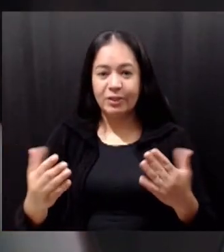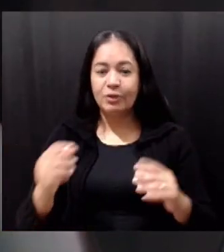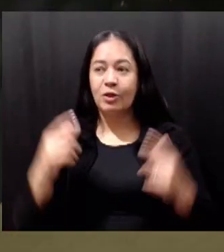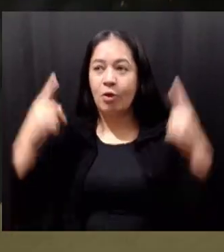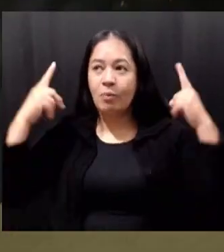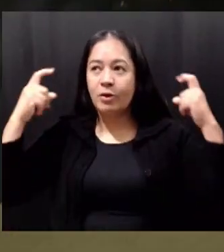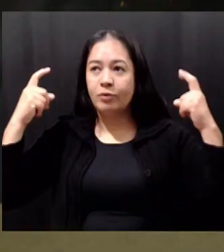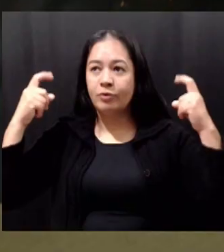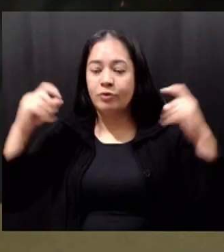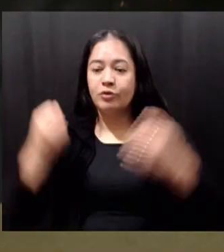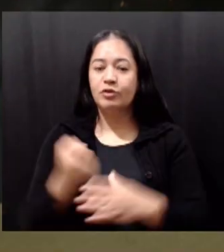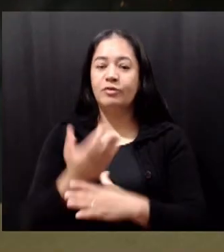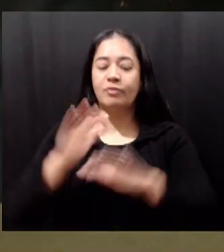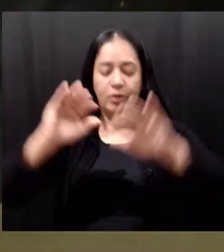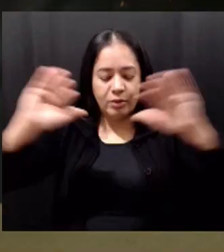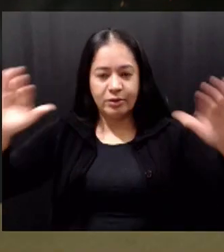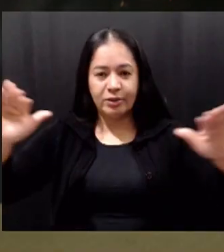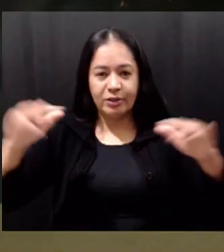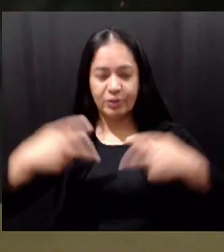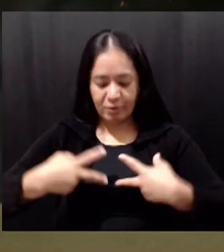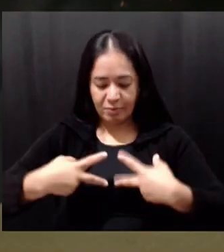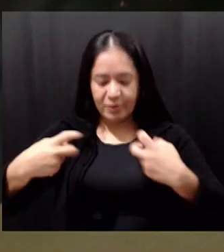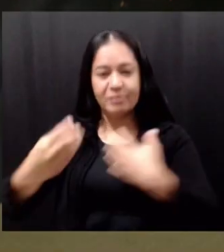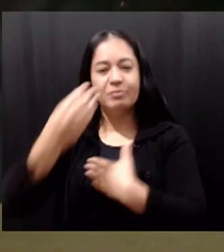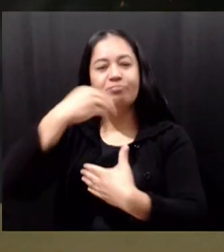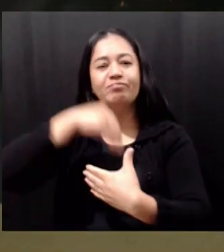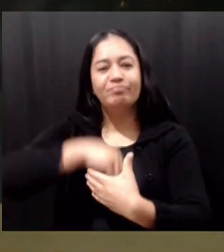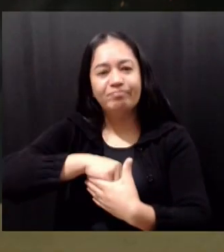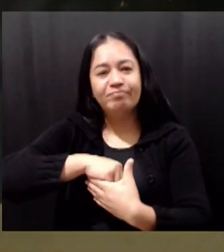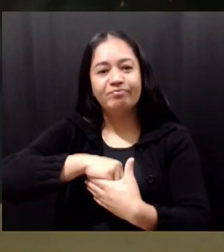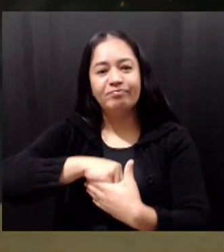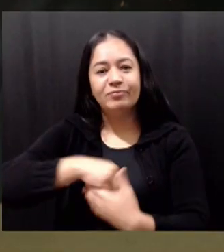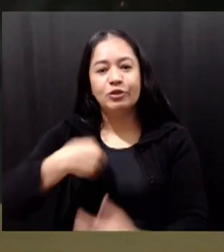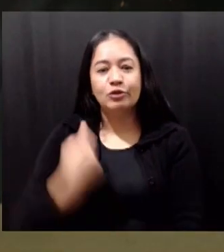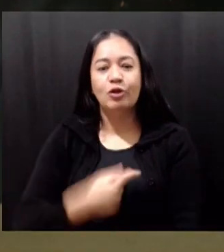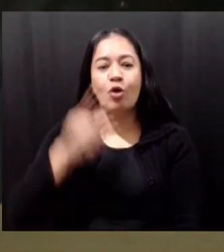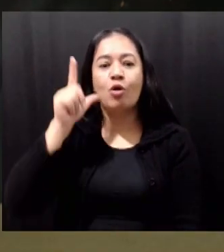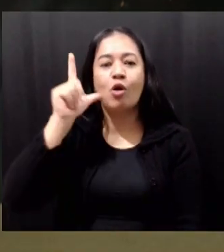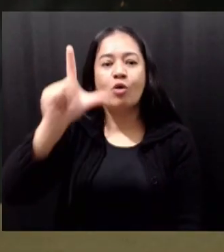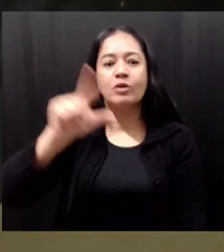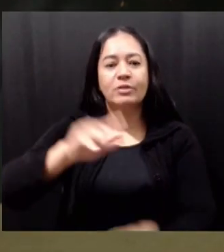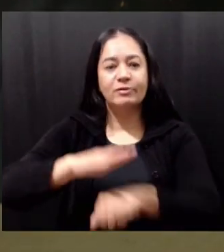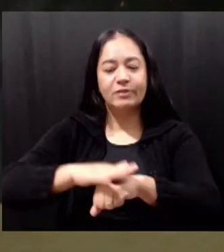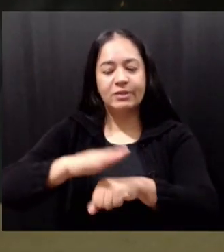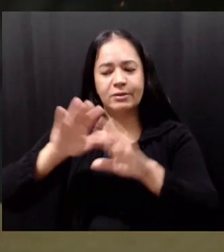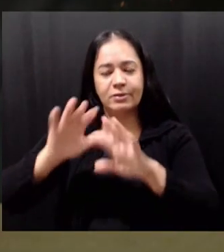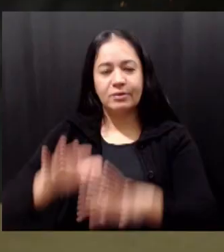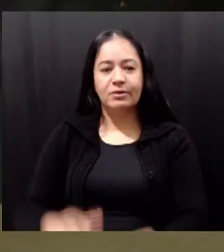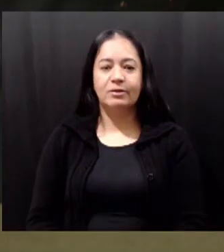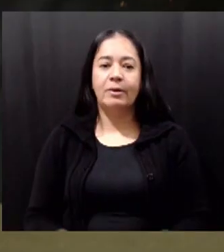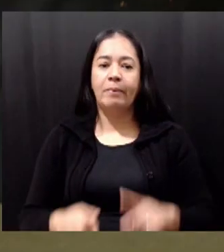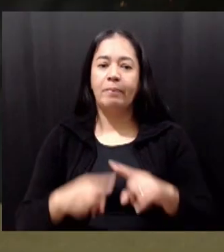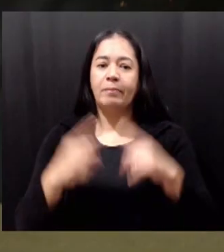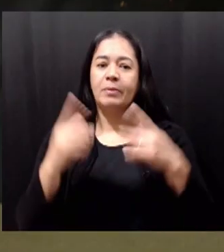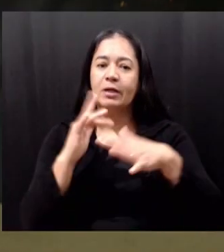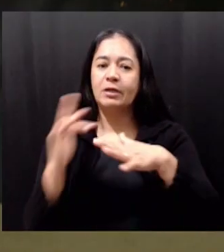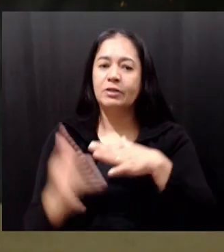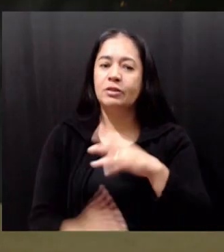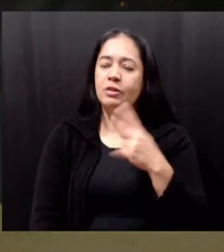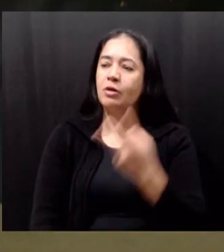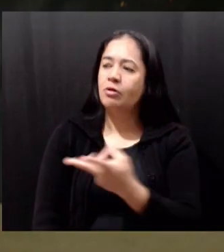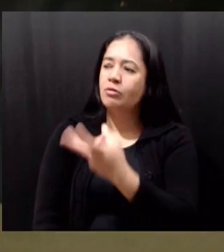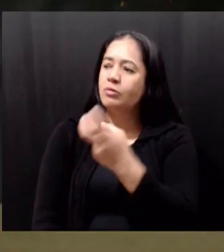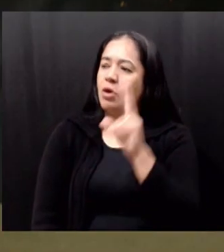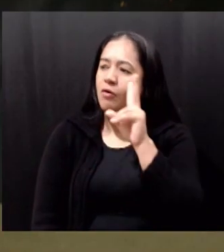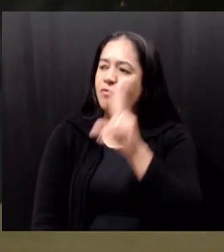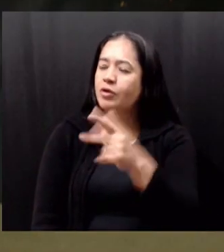Ah, importante demais a gente conseguir fazer isso. Agora, a rede social, eu estava olhando, assim, ontem, olhando